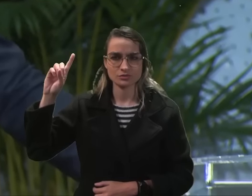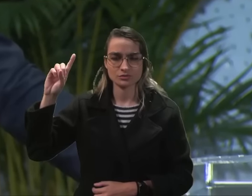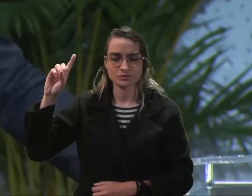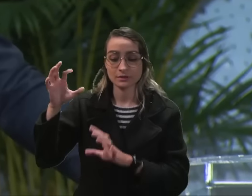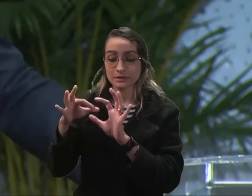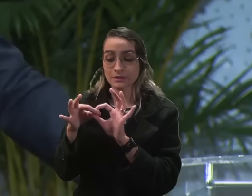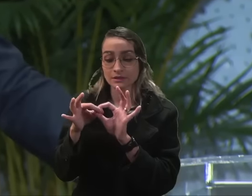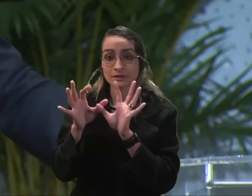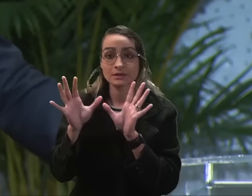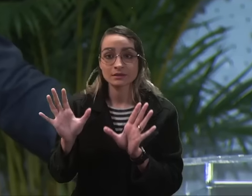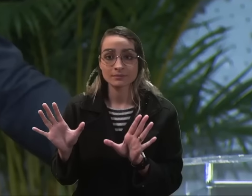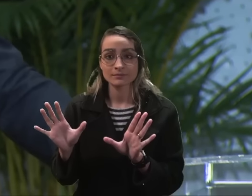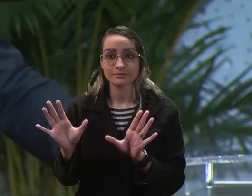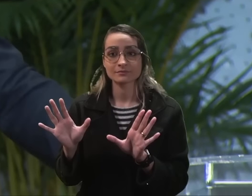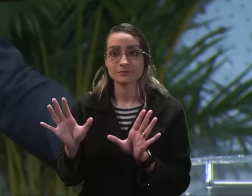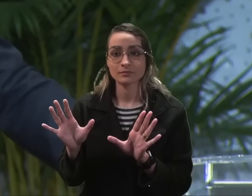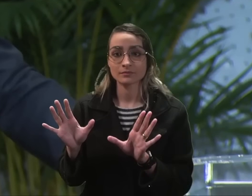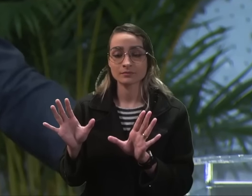moderno de Deus